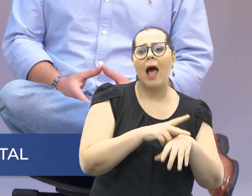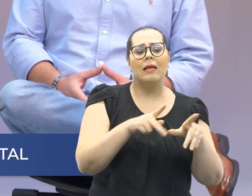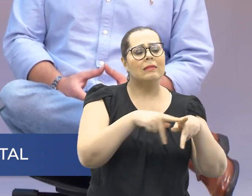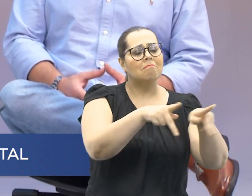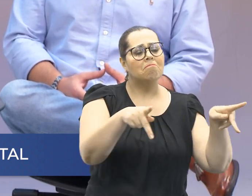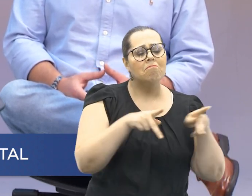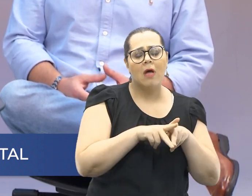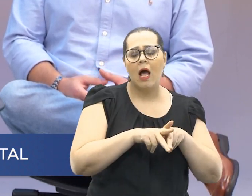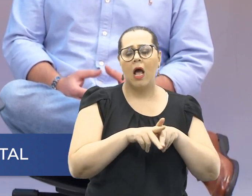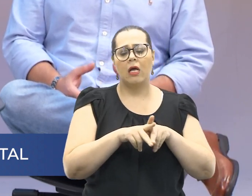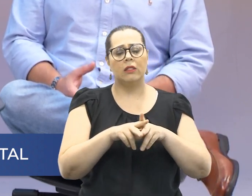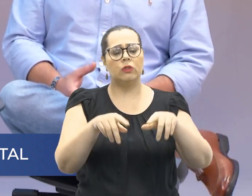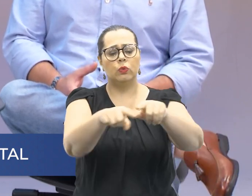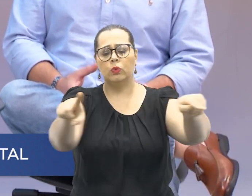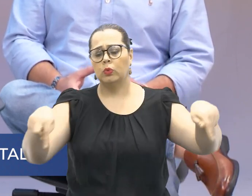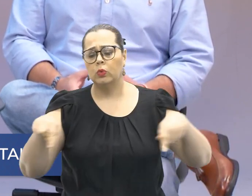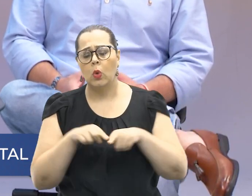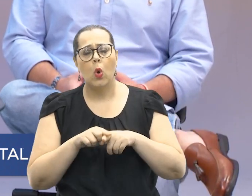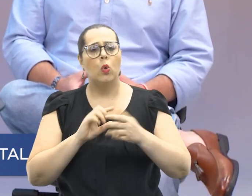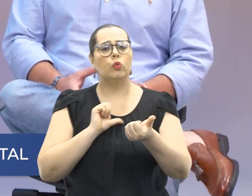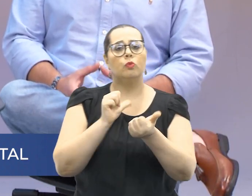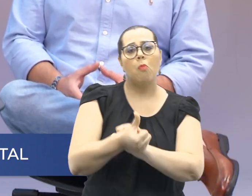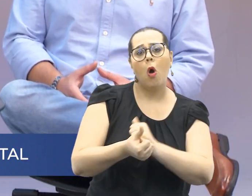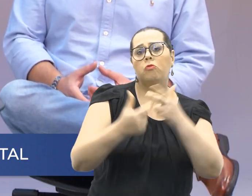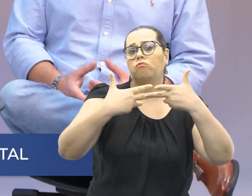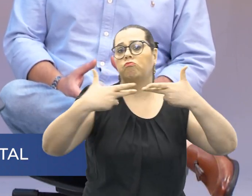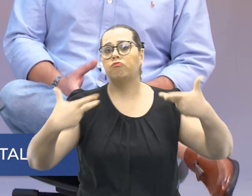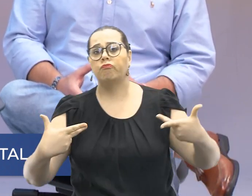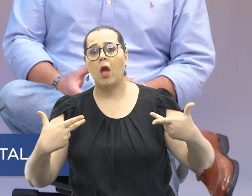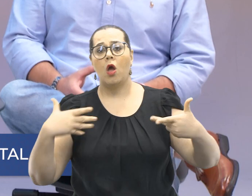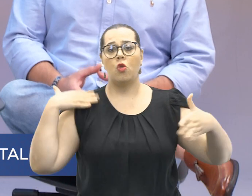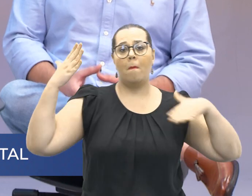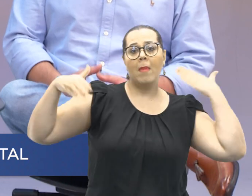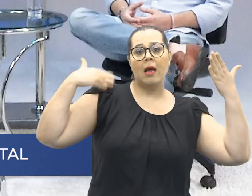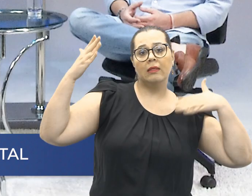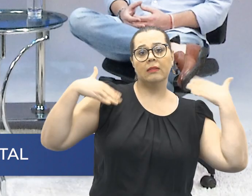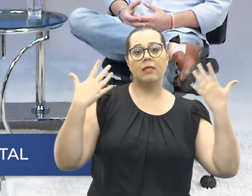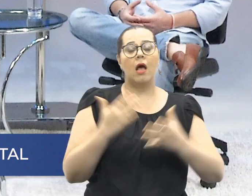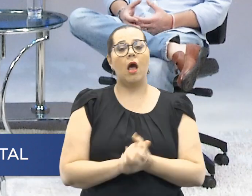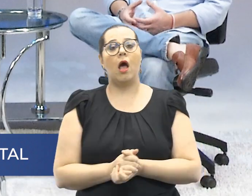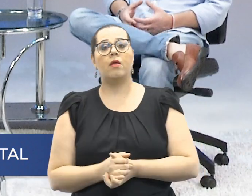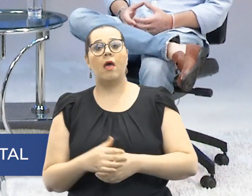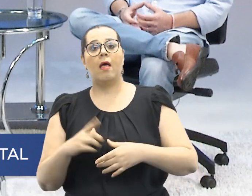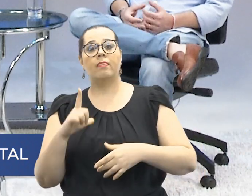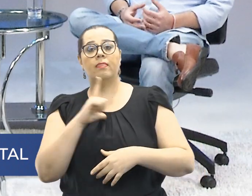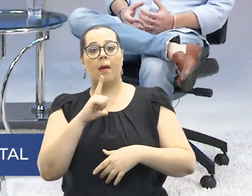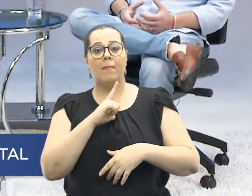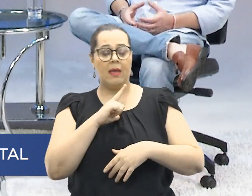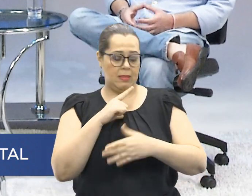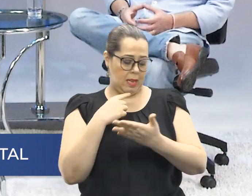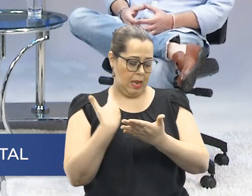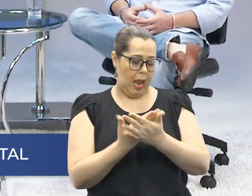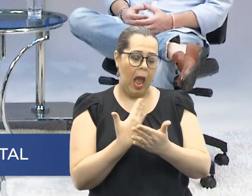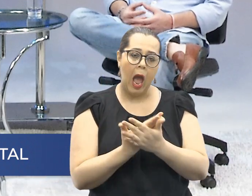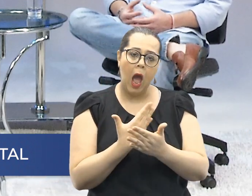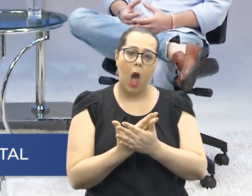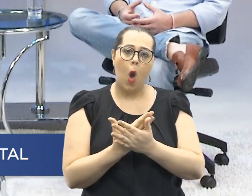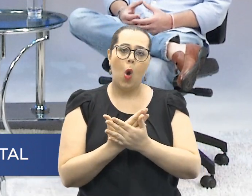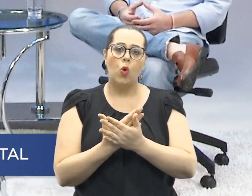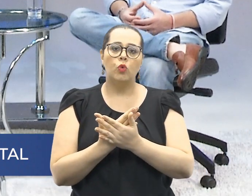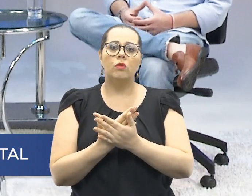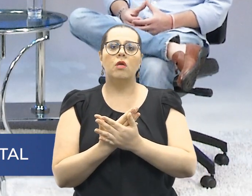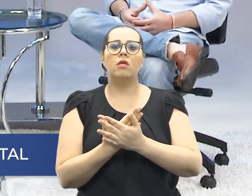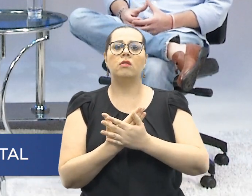praças, os espaços públicos de esporte, cuida do lazer, as aulas de zumba, de capoeira, as escolinhas